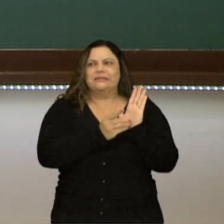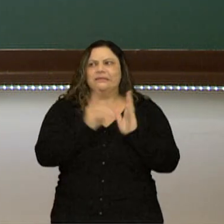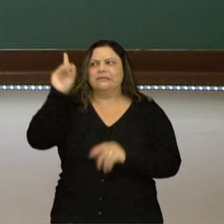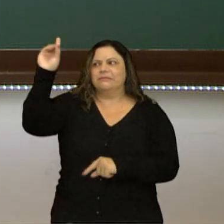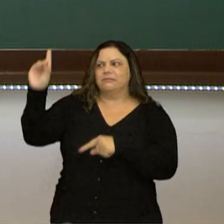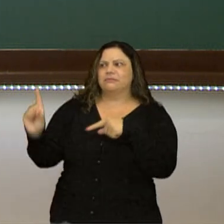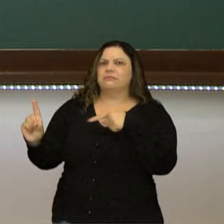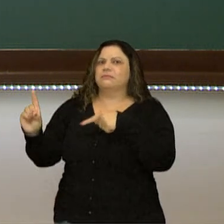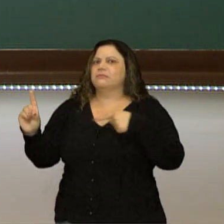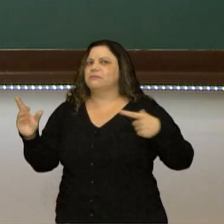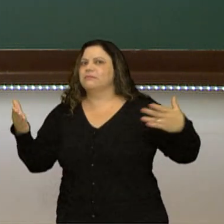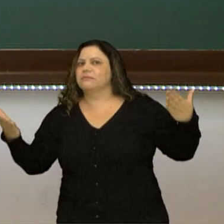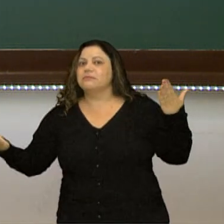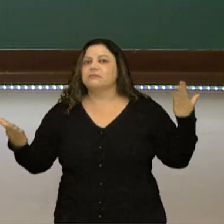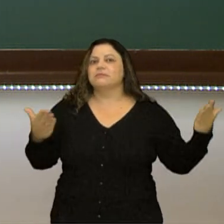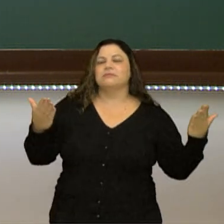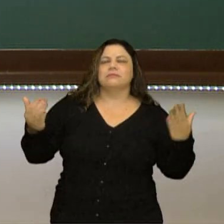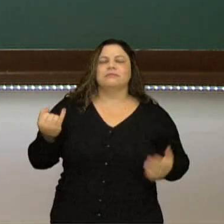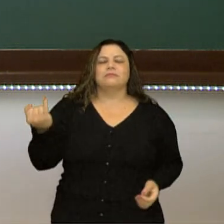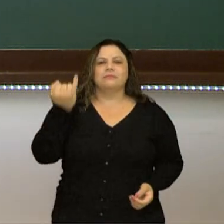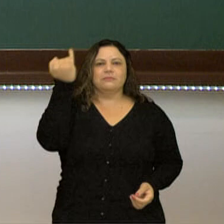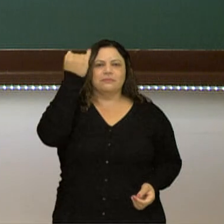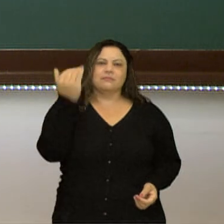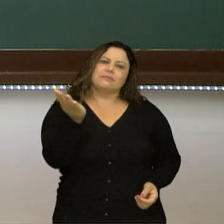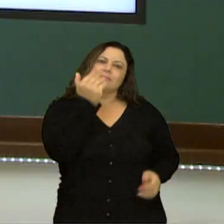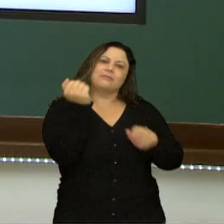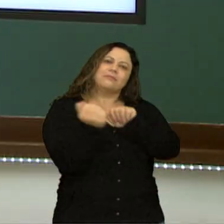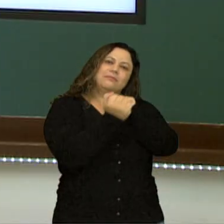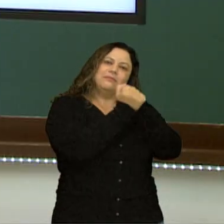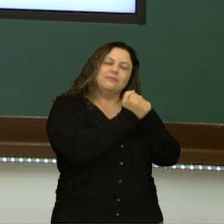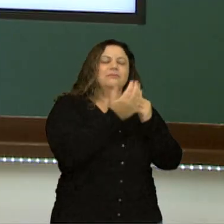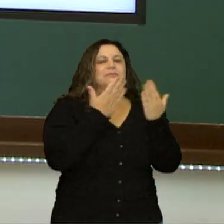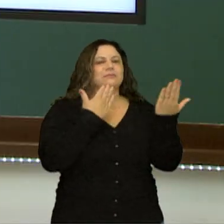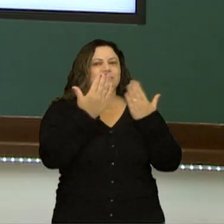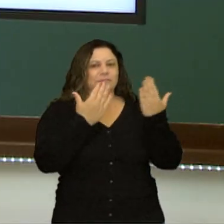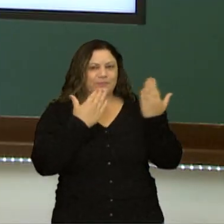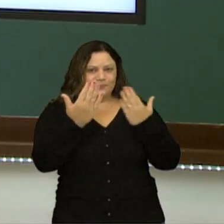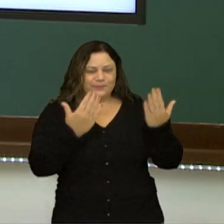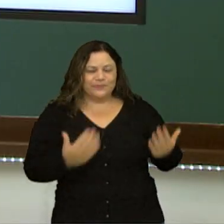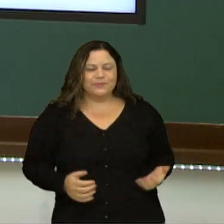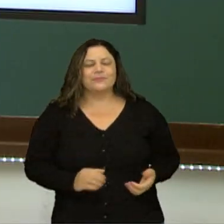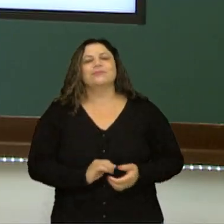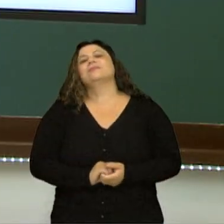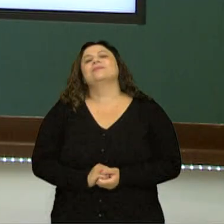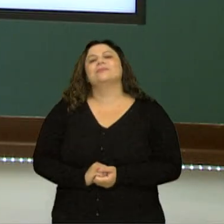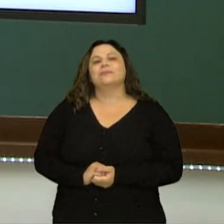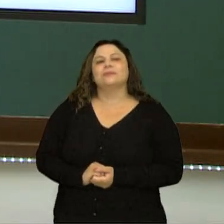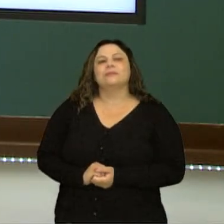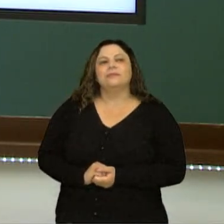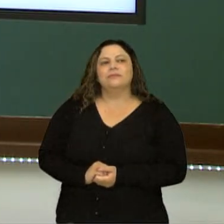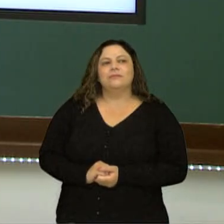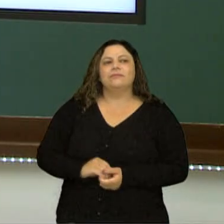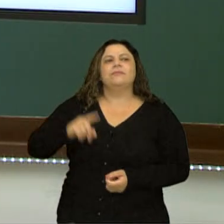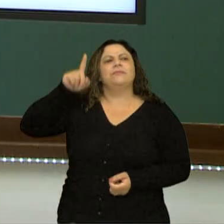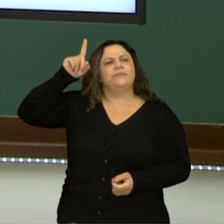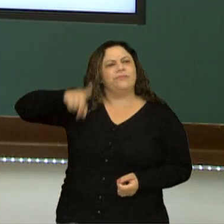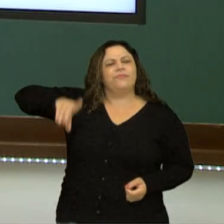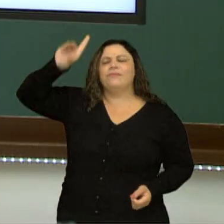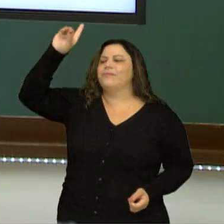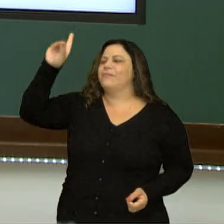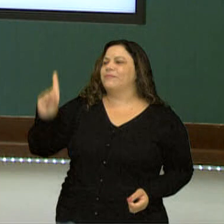declaração? Lembre-se, declaração é sempre importante. Vem aqui, vamos conversar então. Essa declaração é a